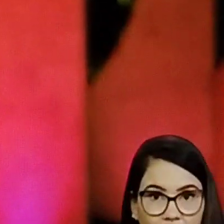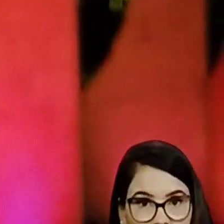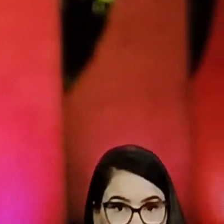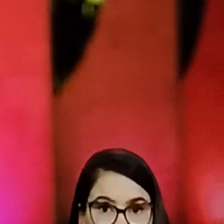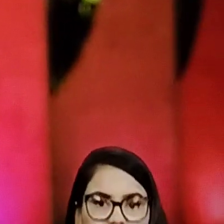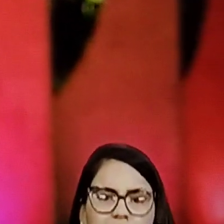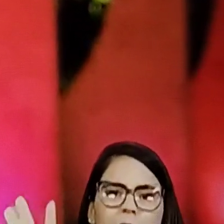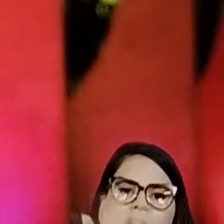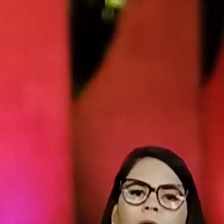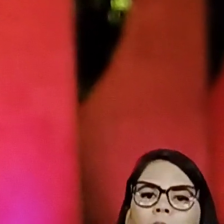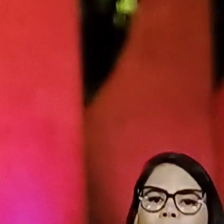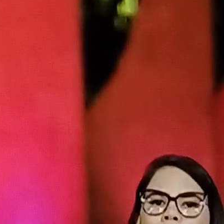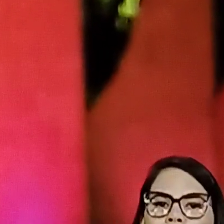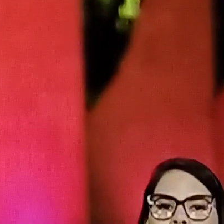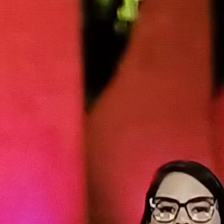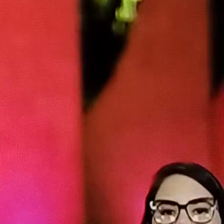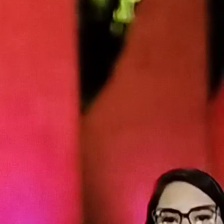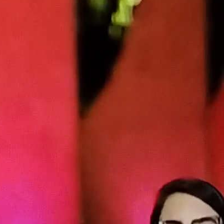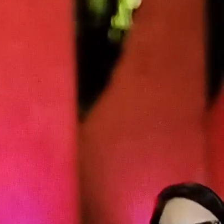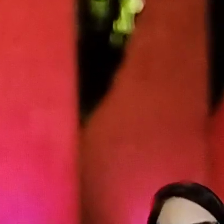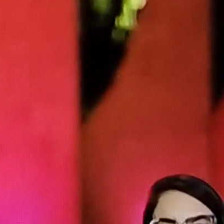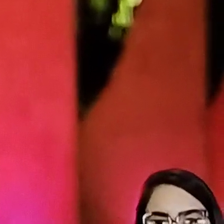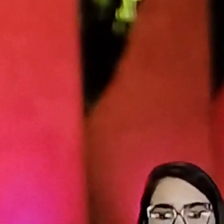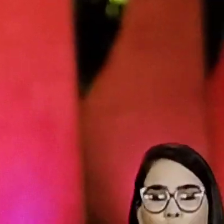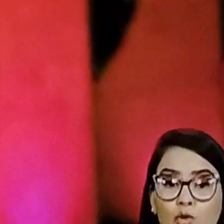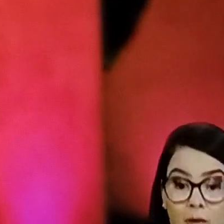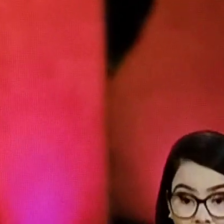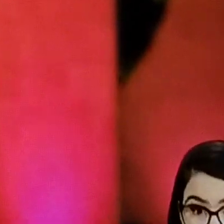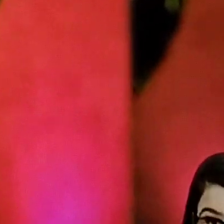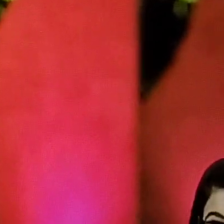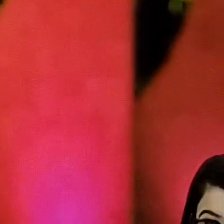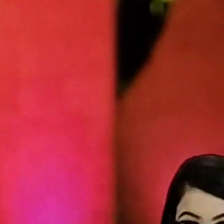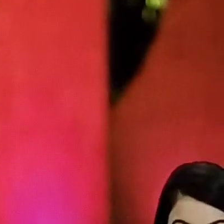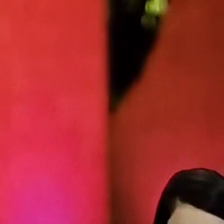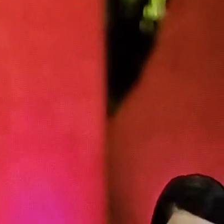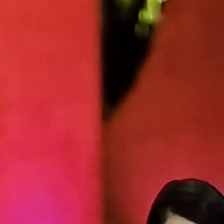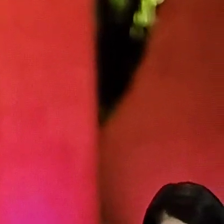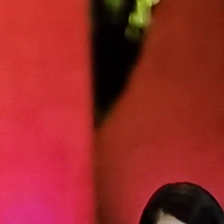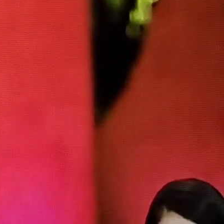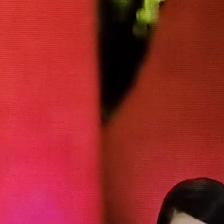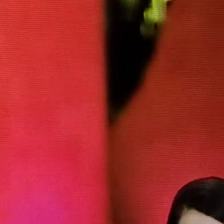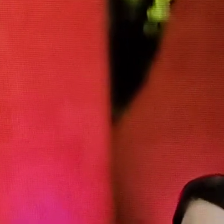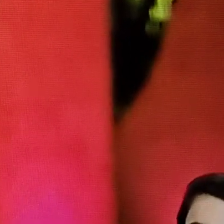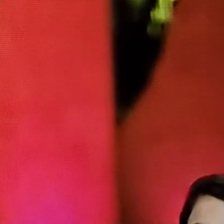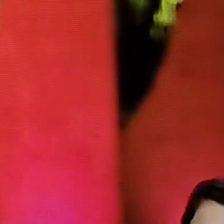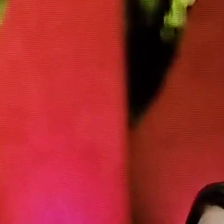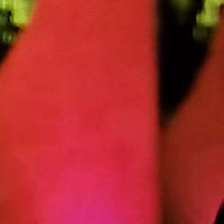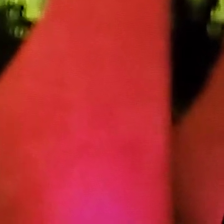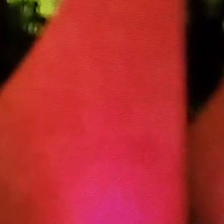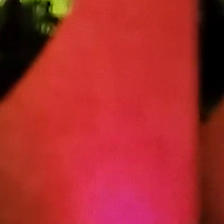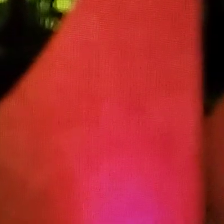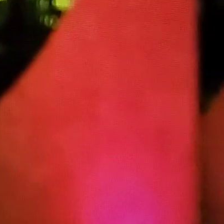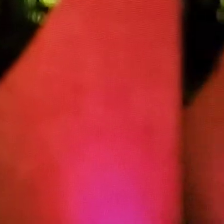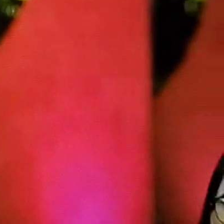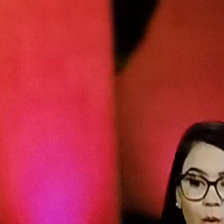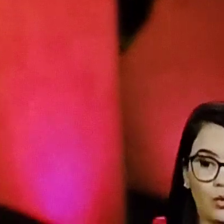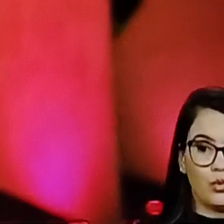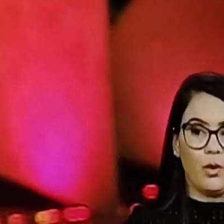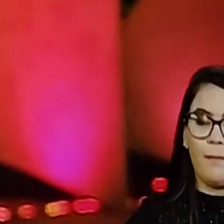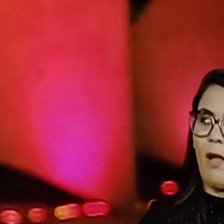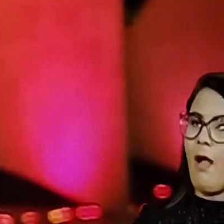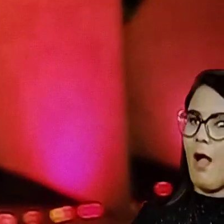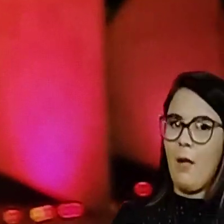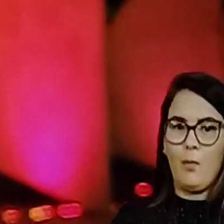uma série de medidas para melhorar as condições de vida dos detentos nos presídios brasileiros. O julgamento ainda